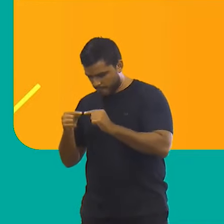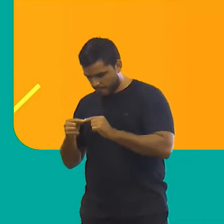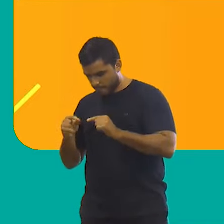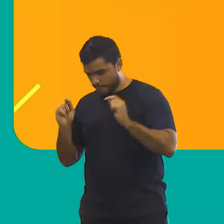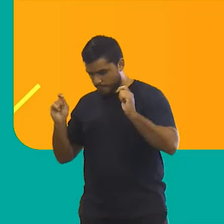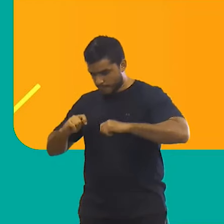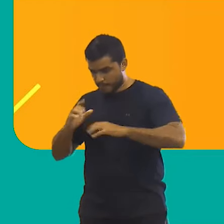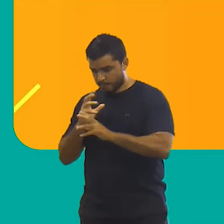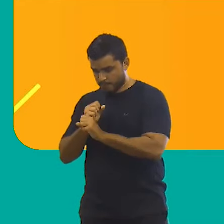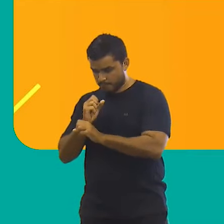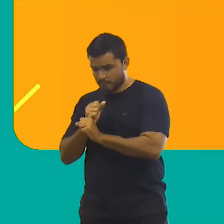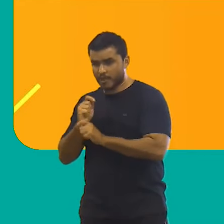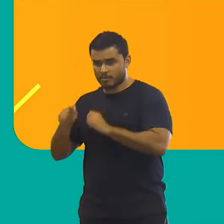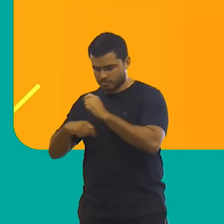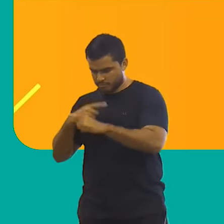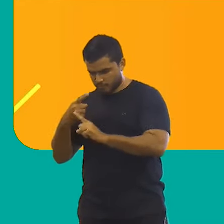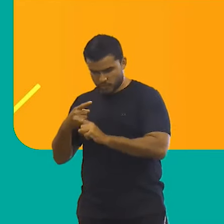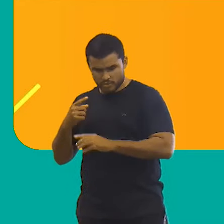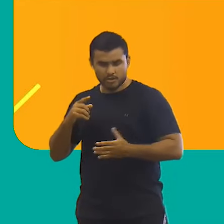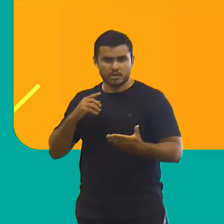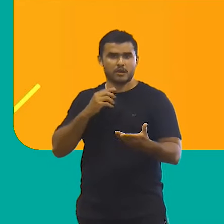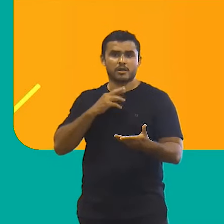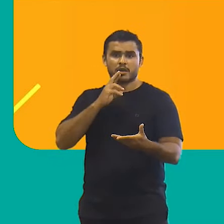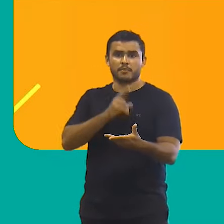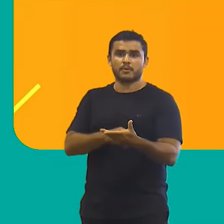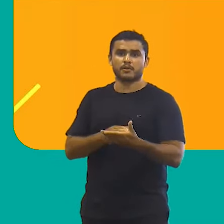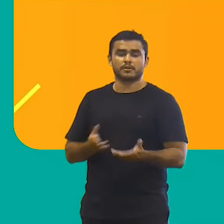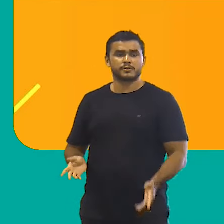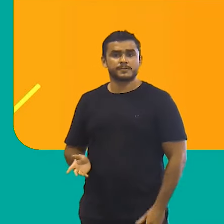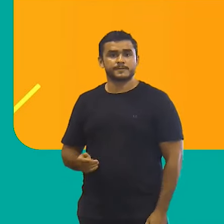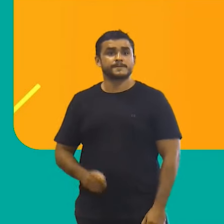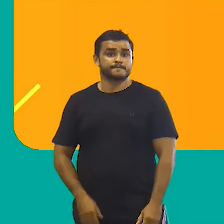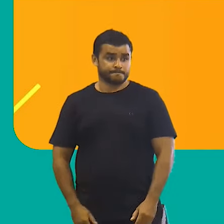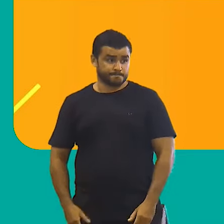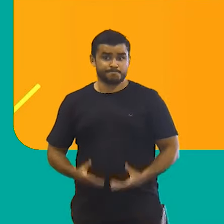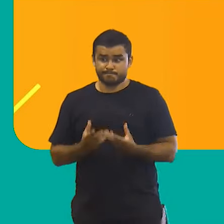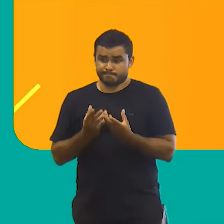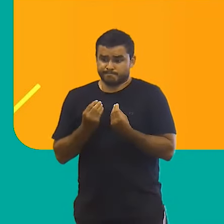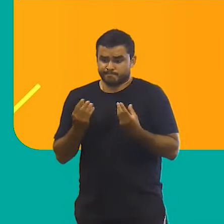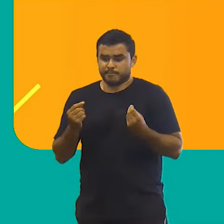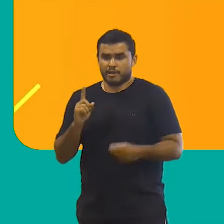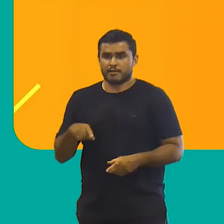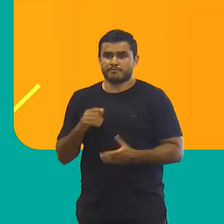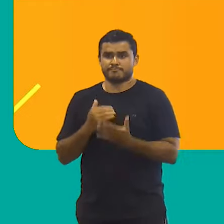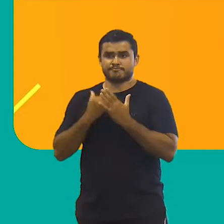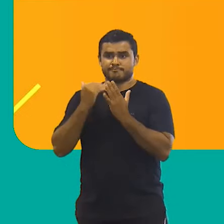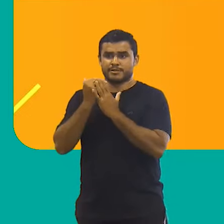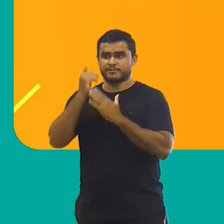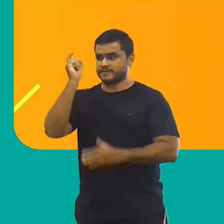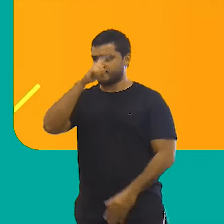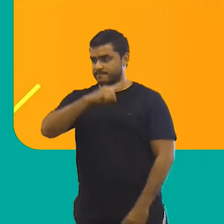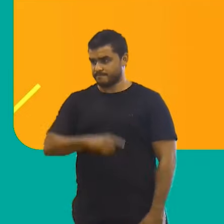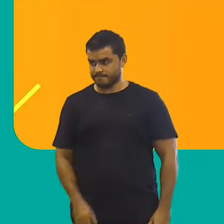relacionar, eu tenho que concluir. Medo. Muita coisa. Será que essa daqui vai ser fácil, média